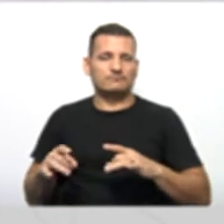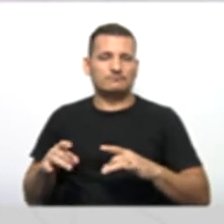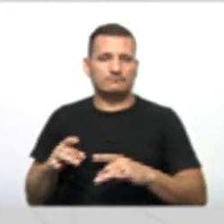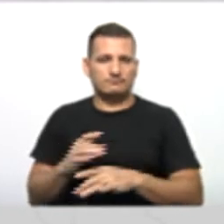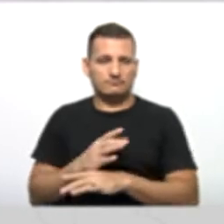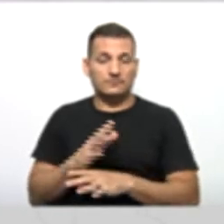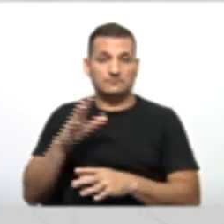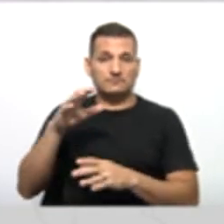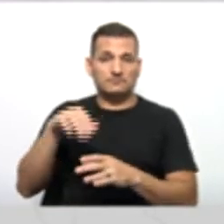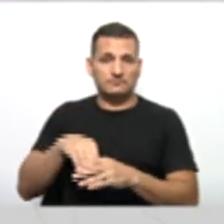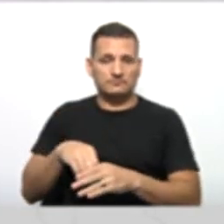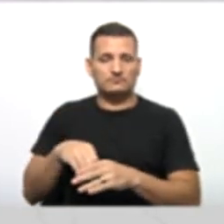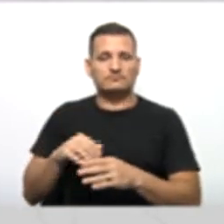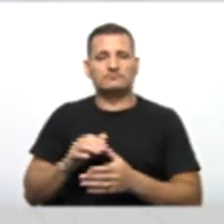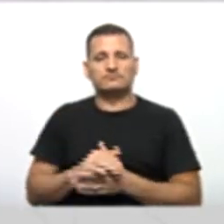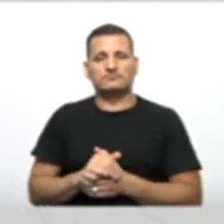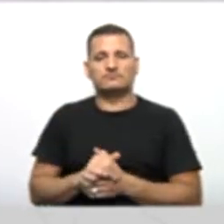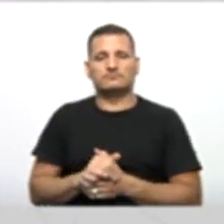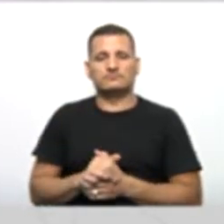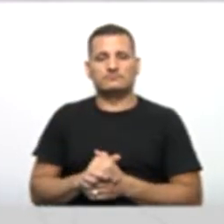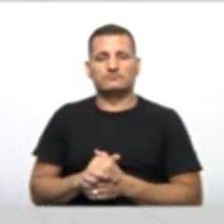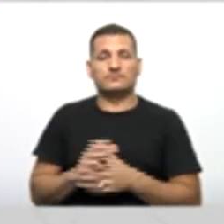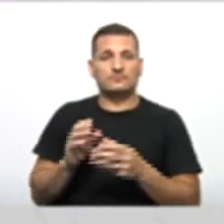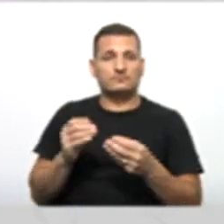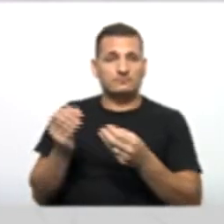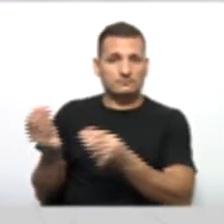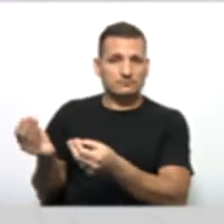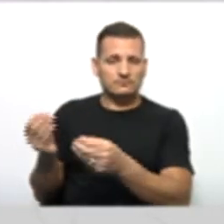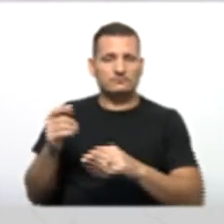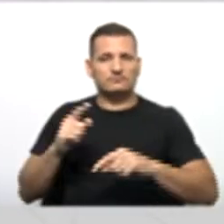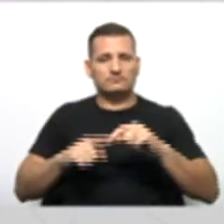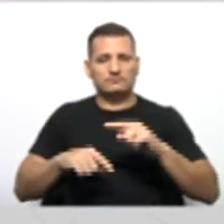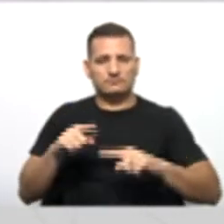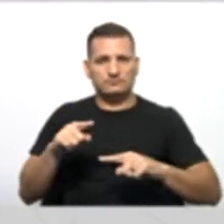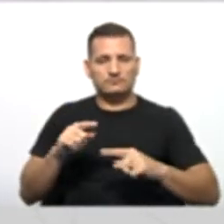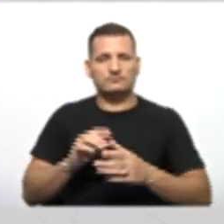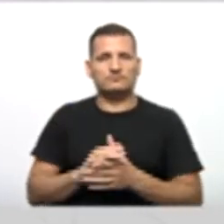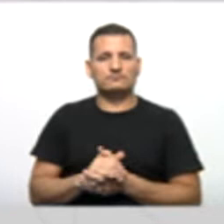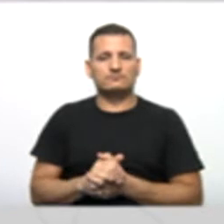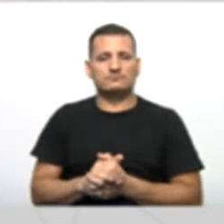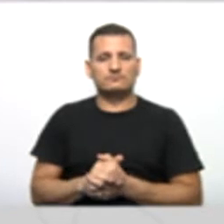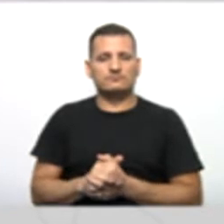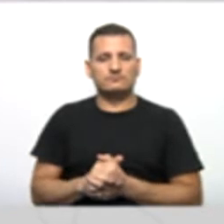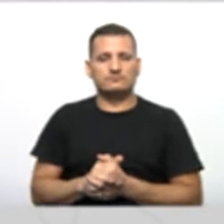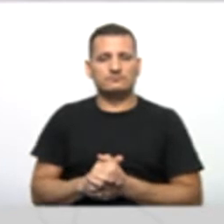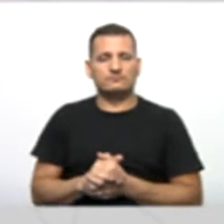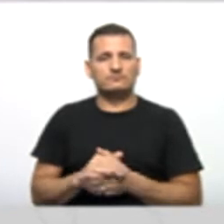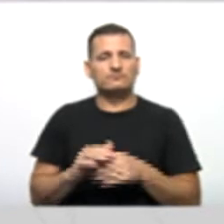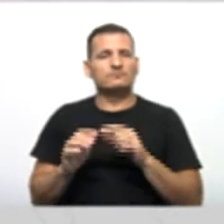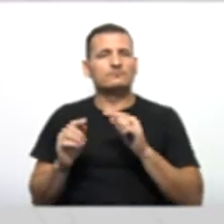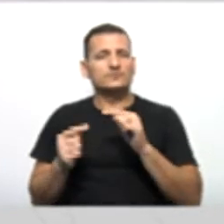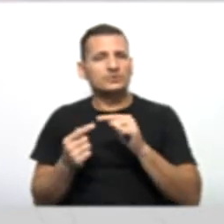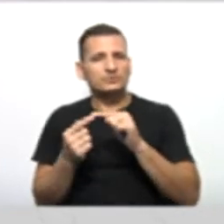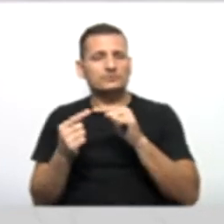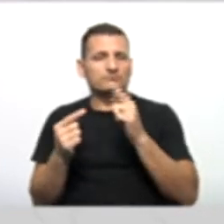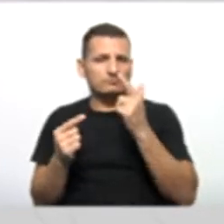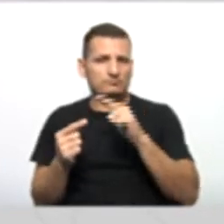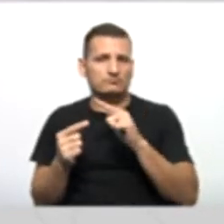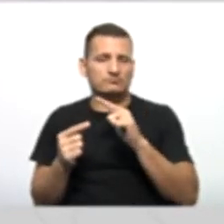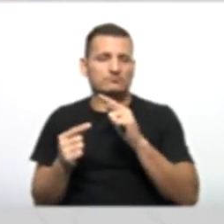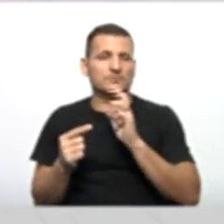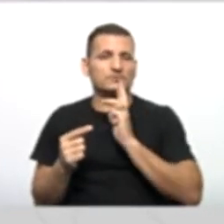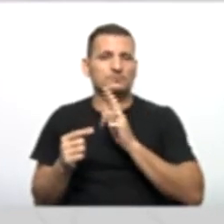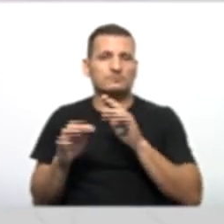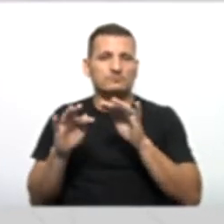do encerramento, ele se destaca com a entrega do produto, ou seja, o alcance do meu objetivo, meu resultado final